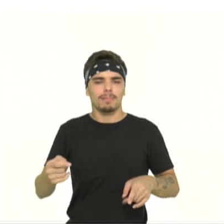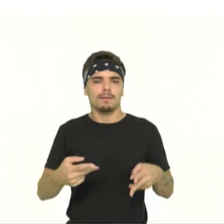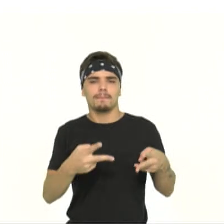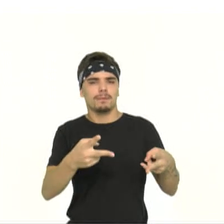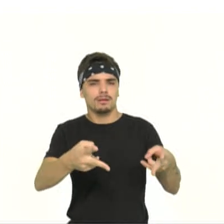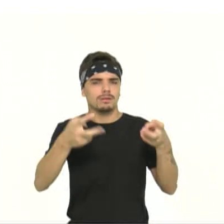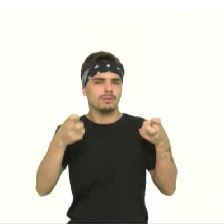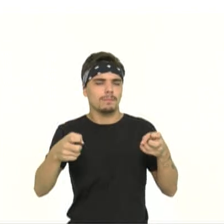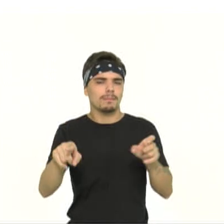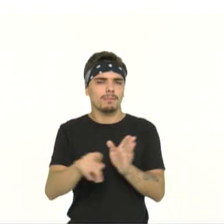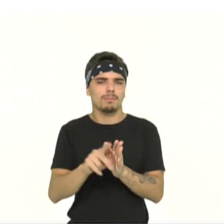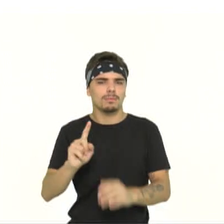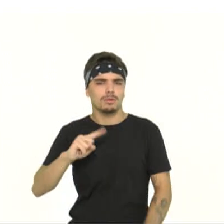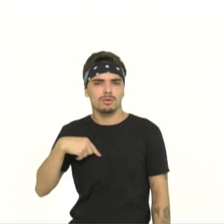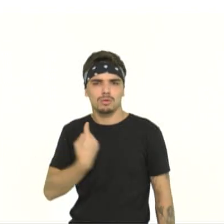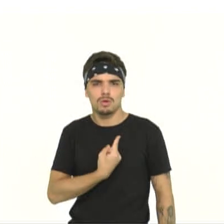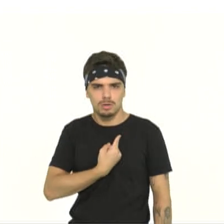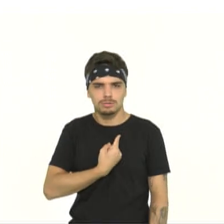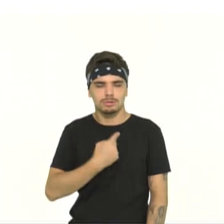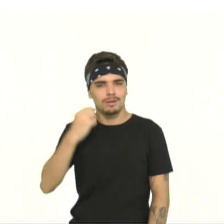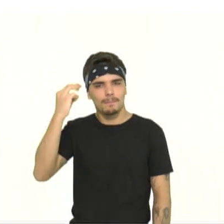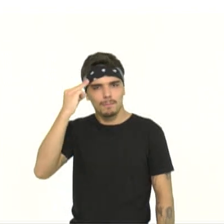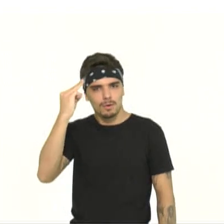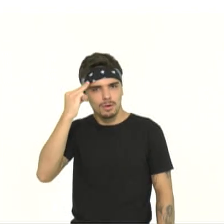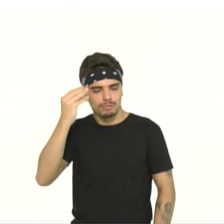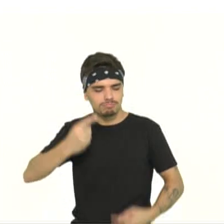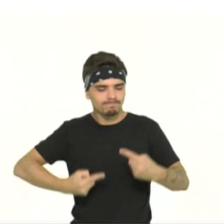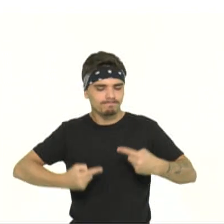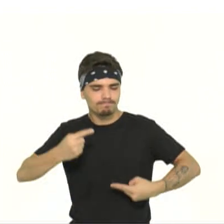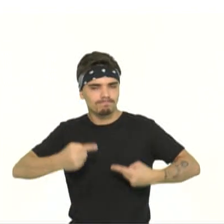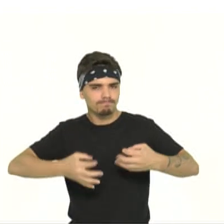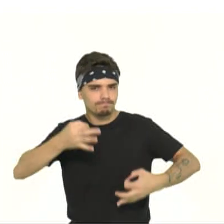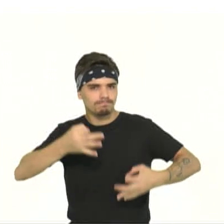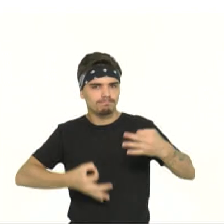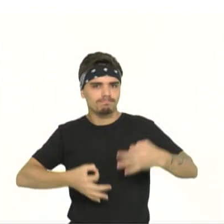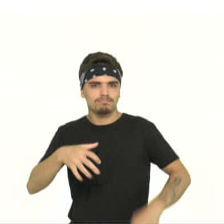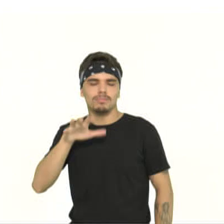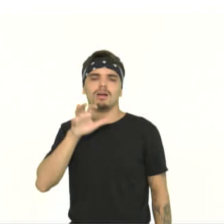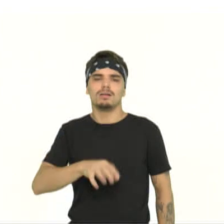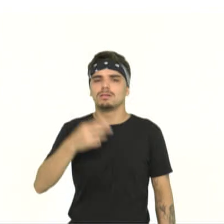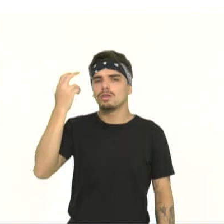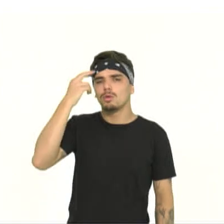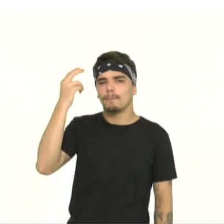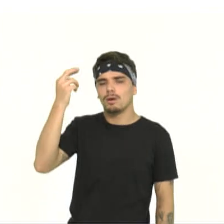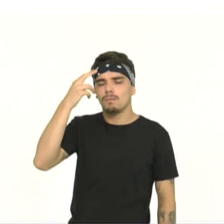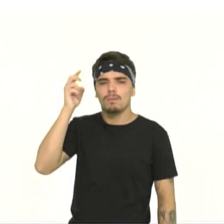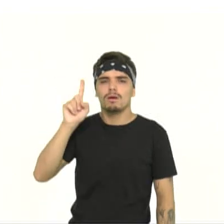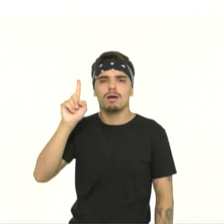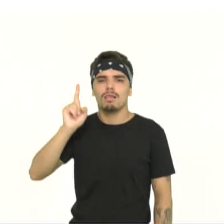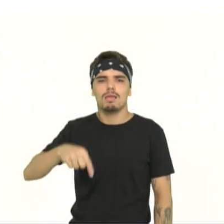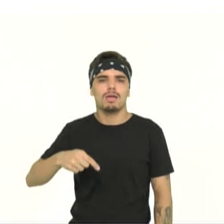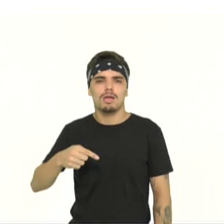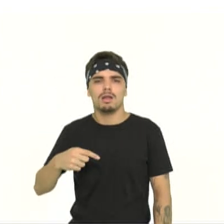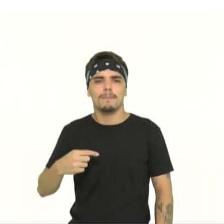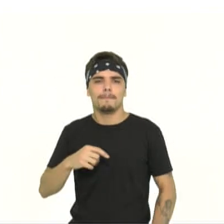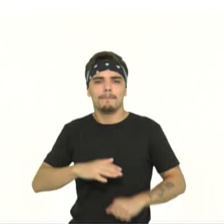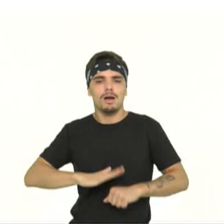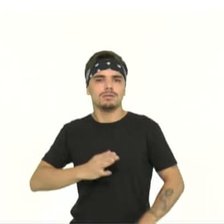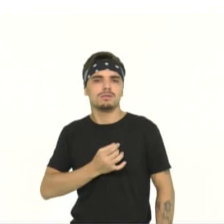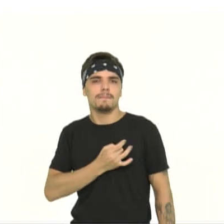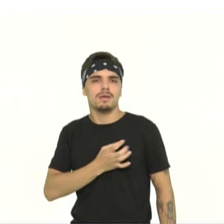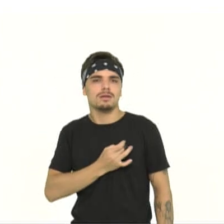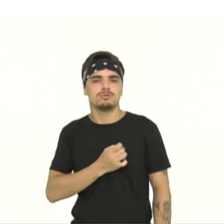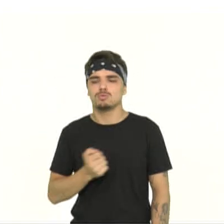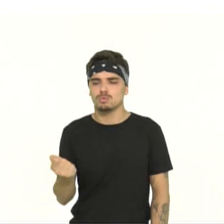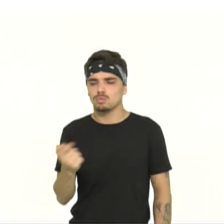nossas instituições e de nossos padrões morais de julgamento, essa normalidade era muito mais apavorante do que